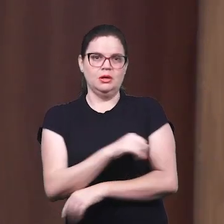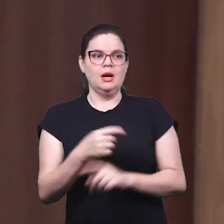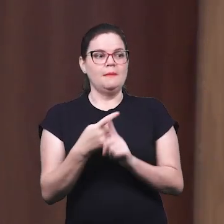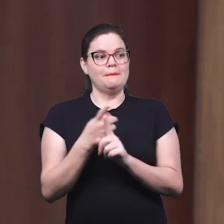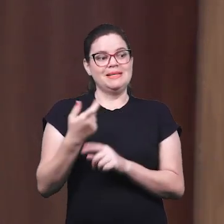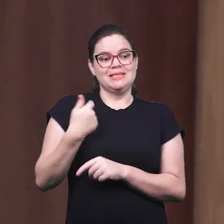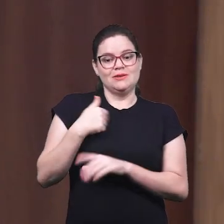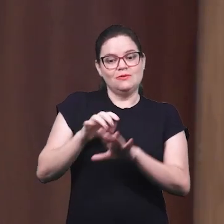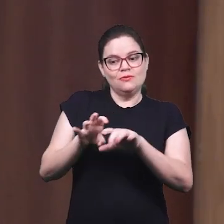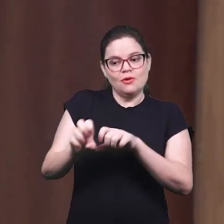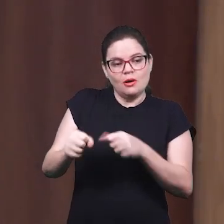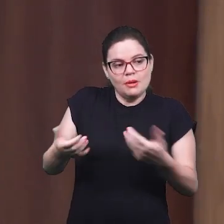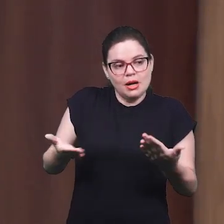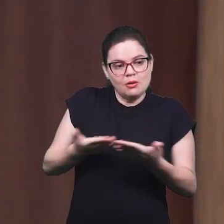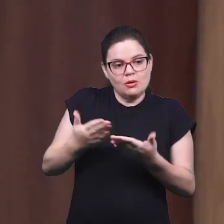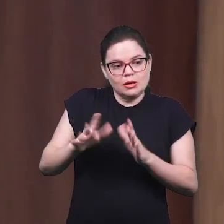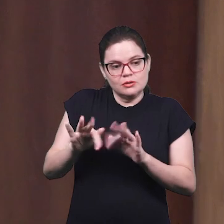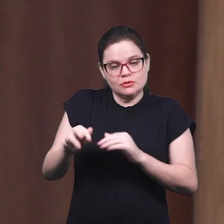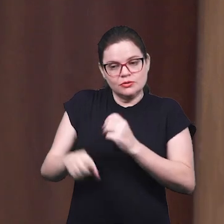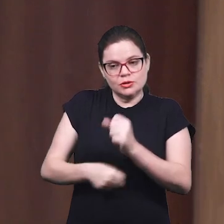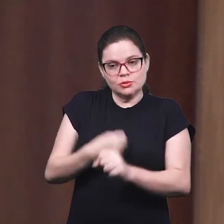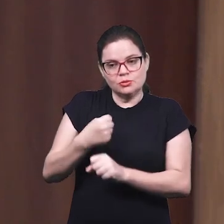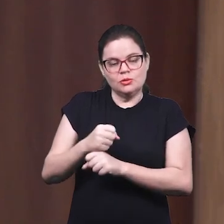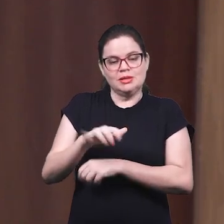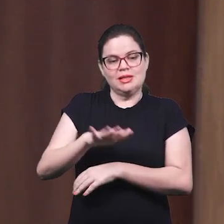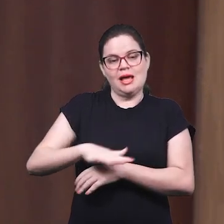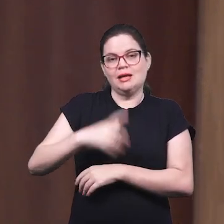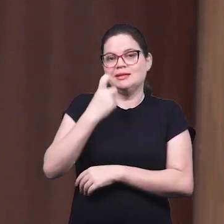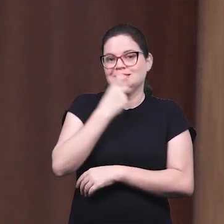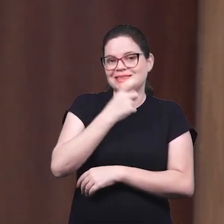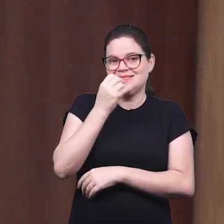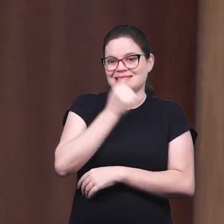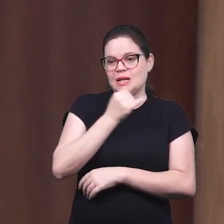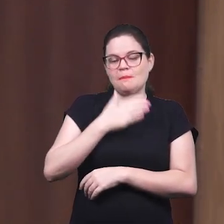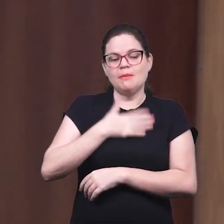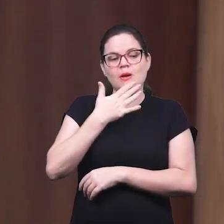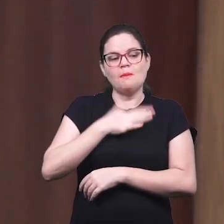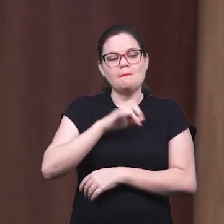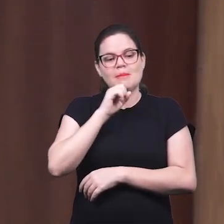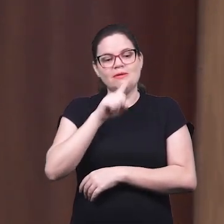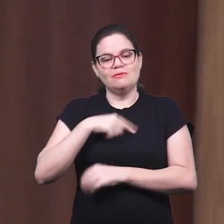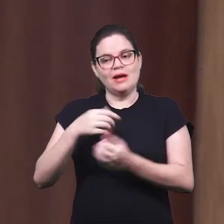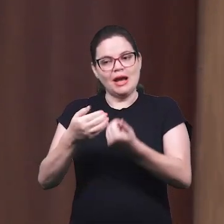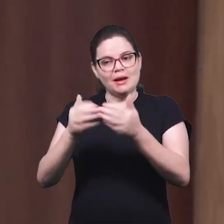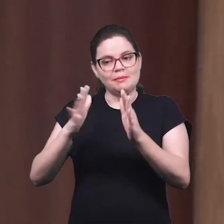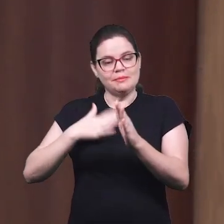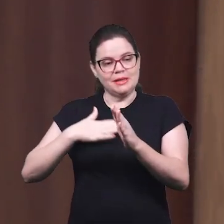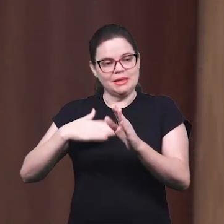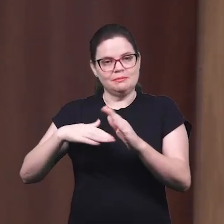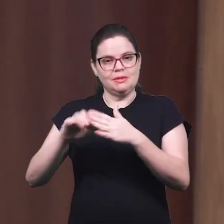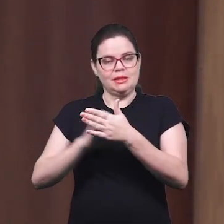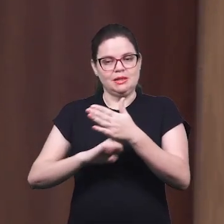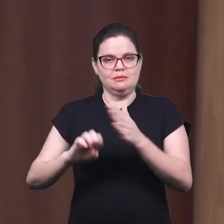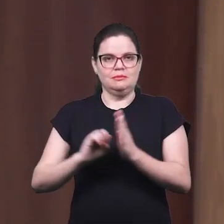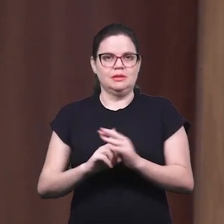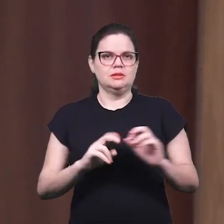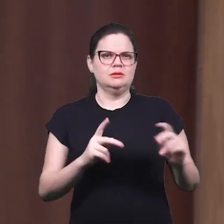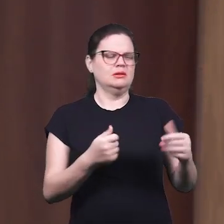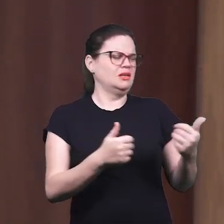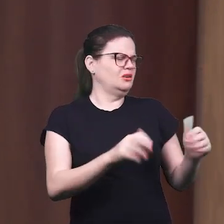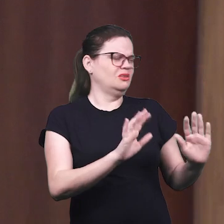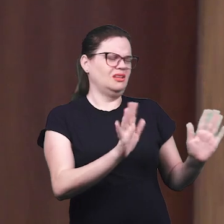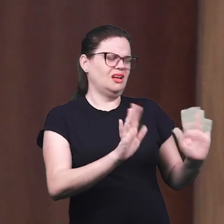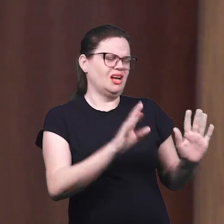me formar agora, no final do ano, em odontologia. Meu pai vai montar um consultório aqui e eu vou ter clínica, etc, etc. Ah, meu filho, tudo